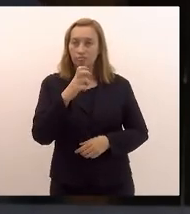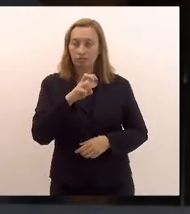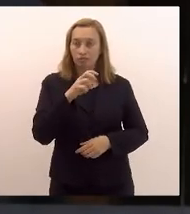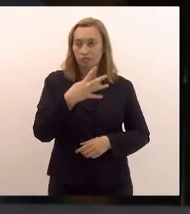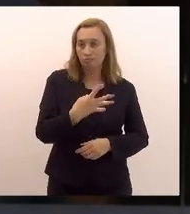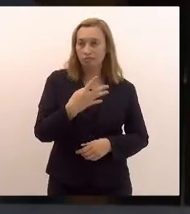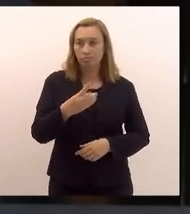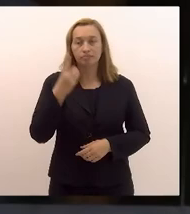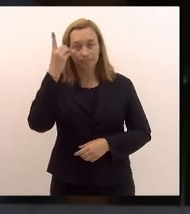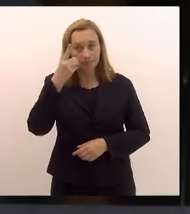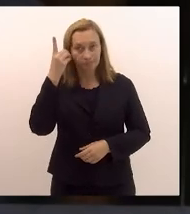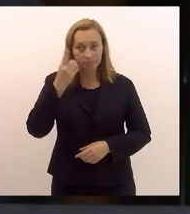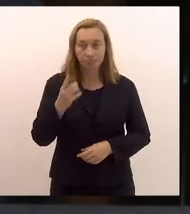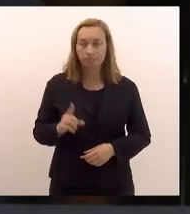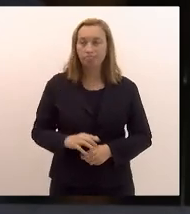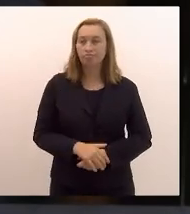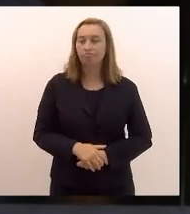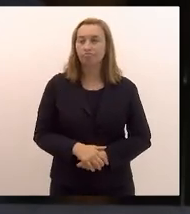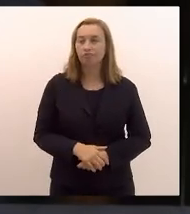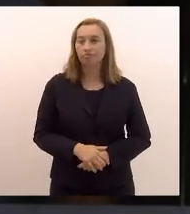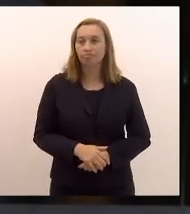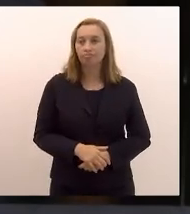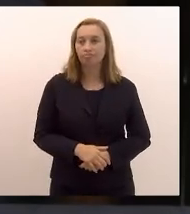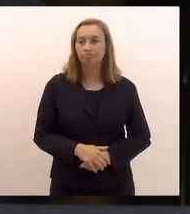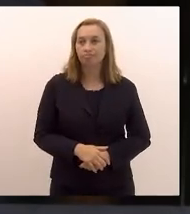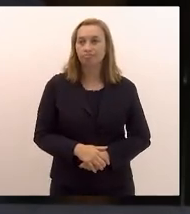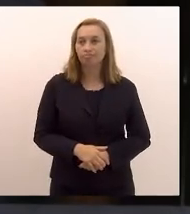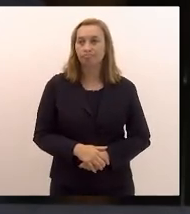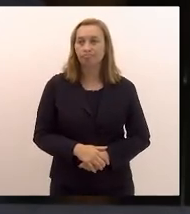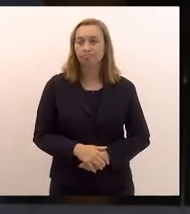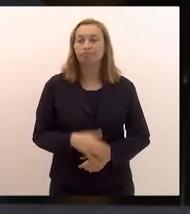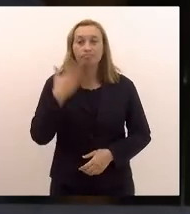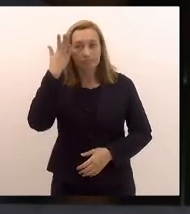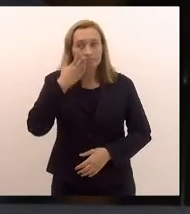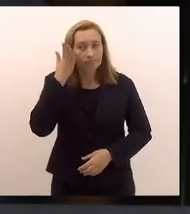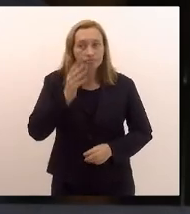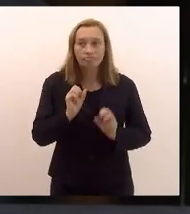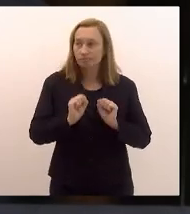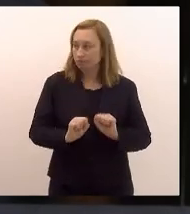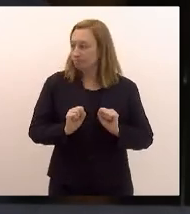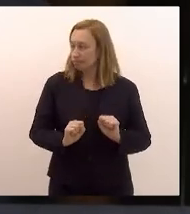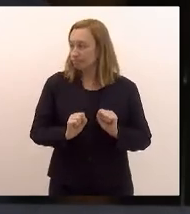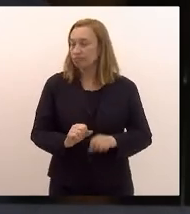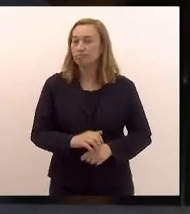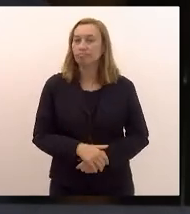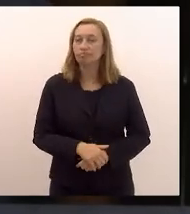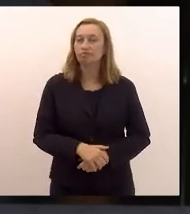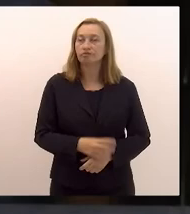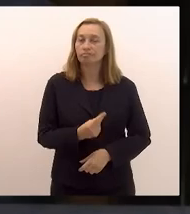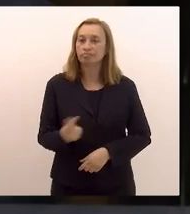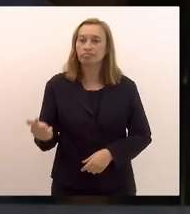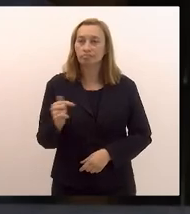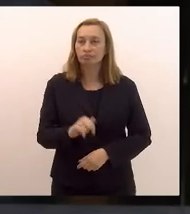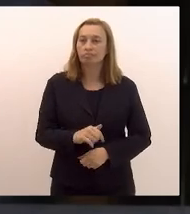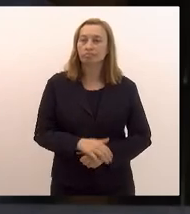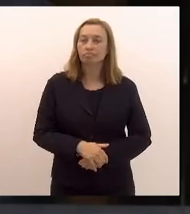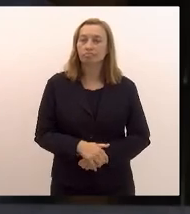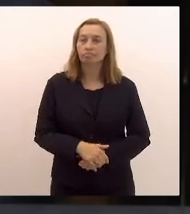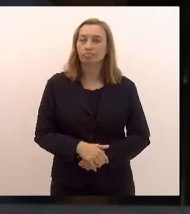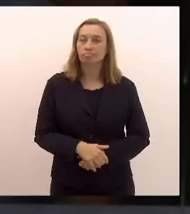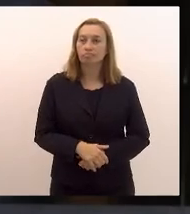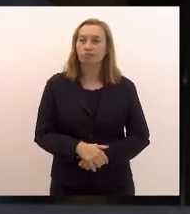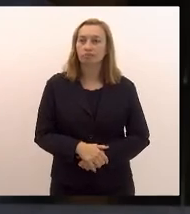a gente estava garantido ali e é que as mensagens pudesse dessas sair daqui